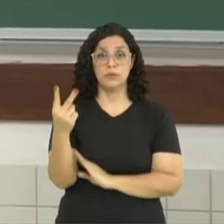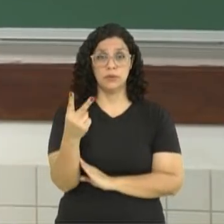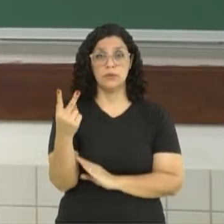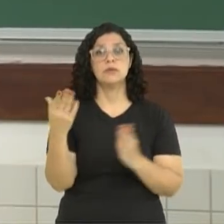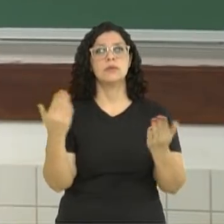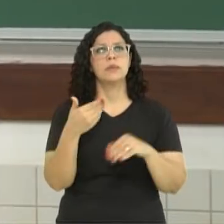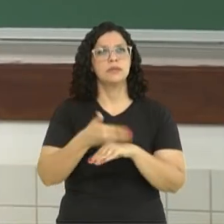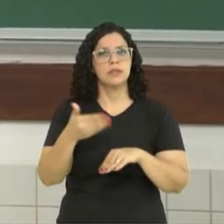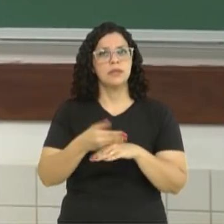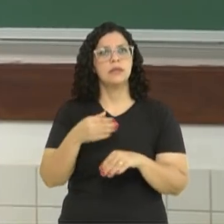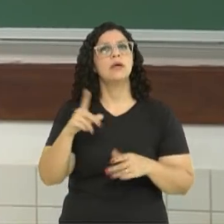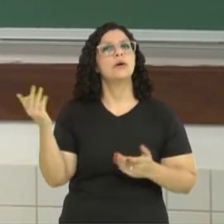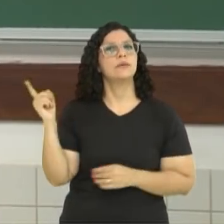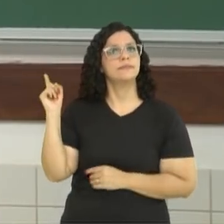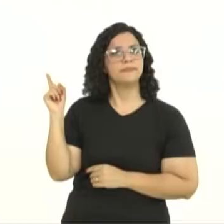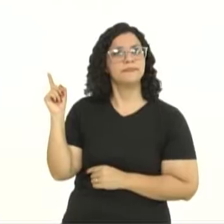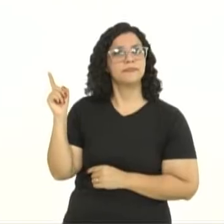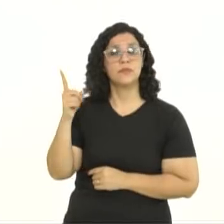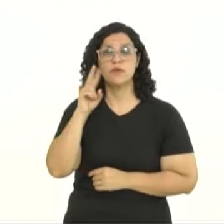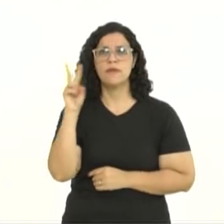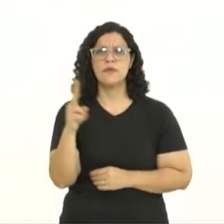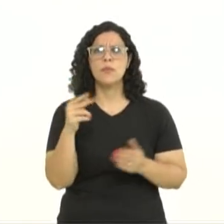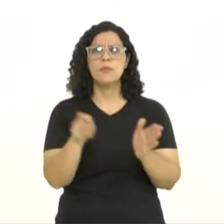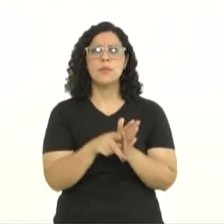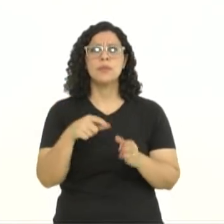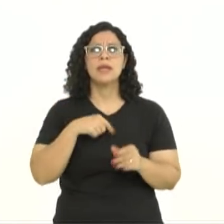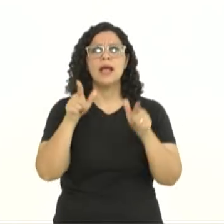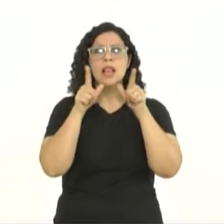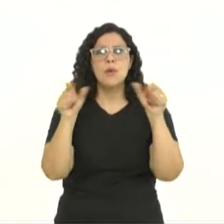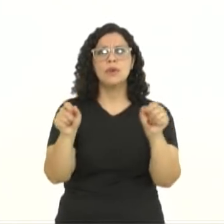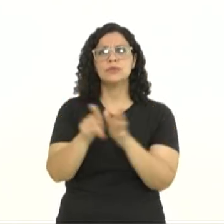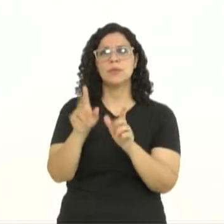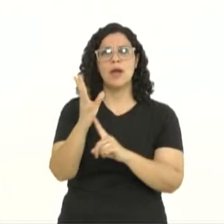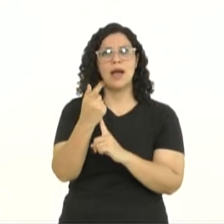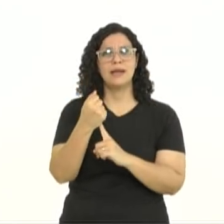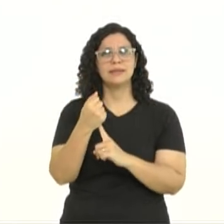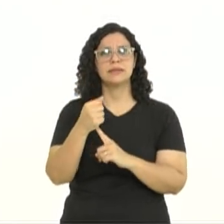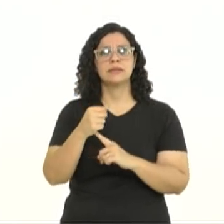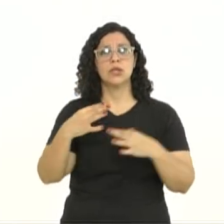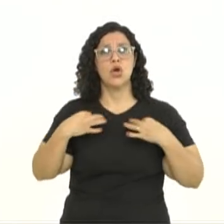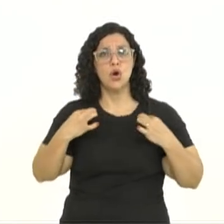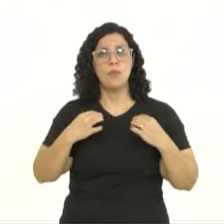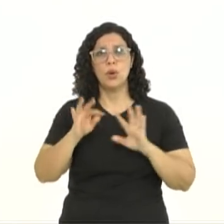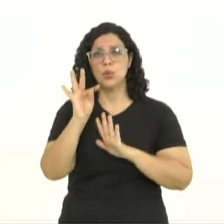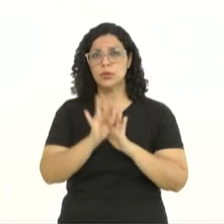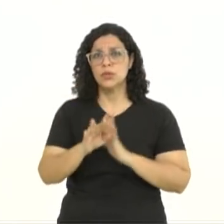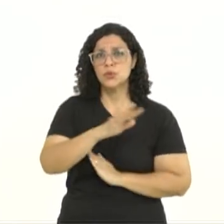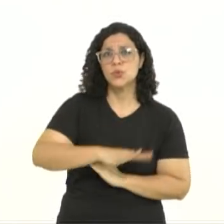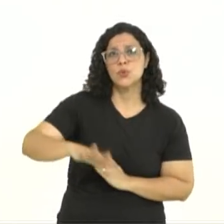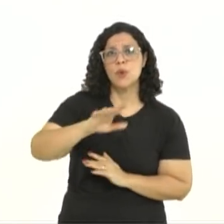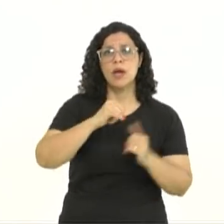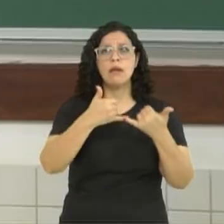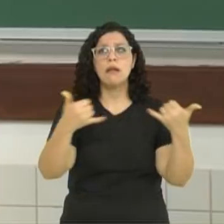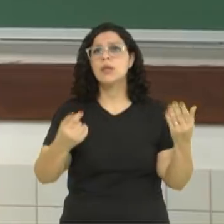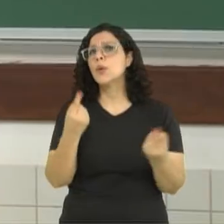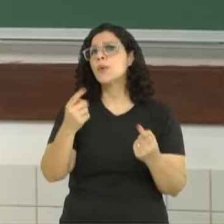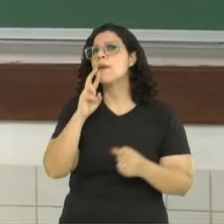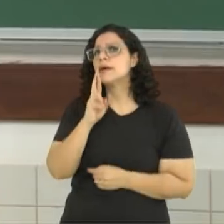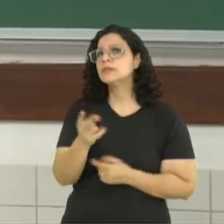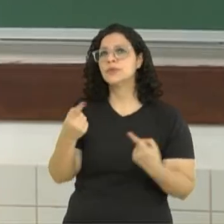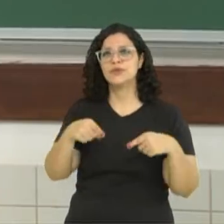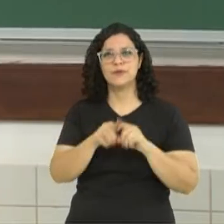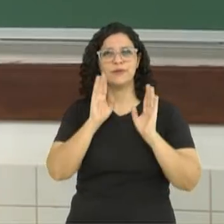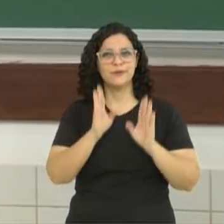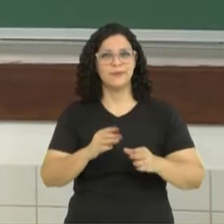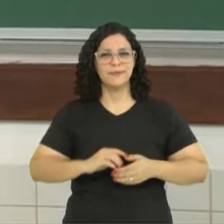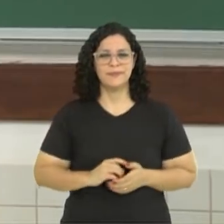para a gente treinar que a gente viu até agora. Qual desses elementos faz parte da linguagem plástica? O figurino, o texto, o espaço, a linha? Responde para mim